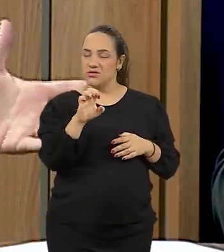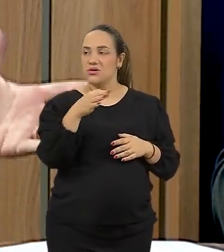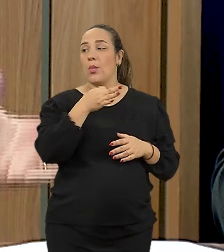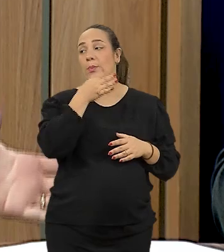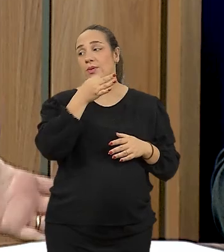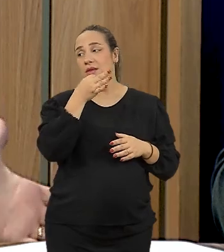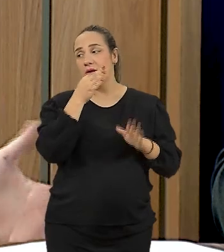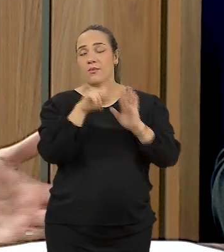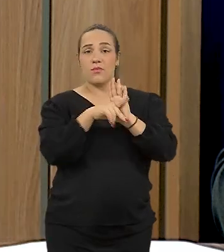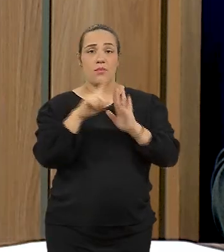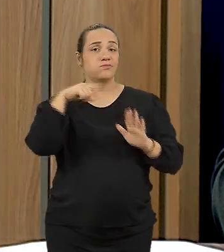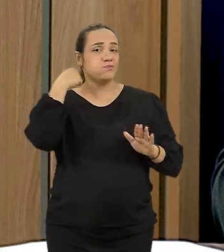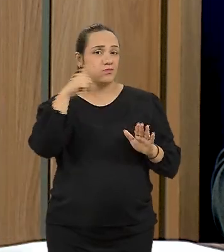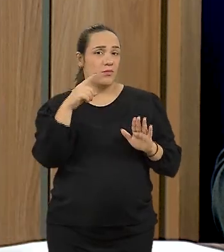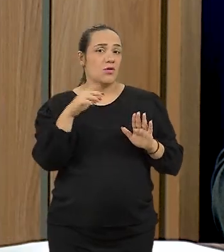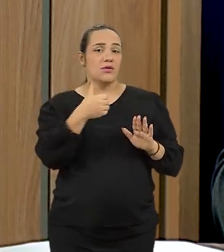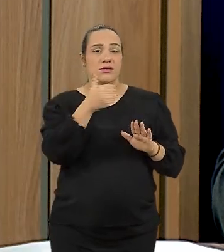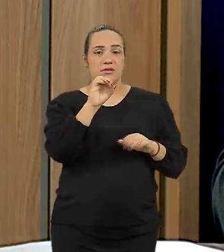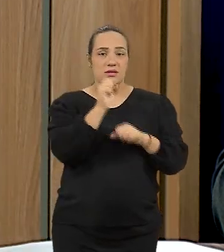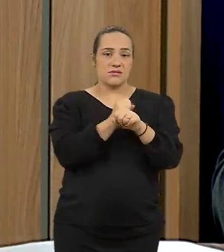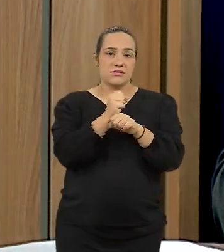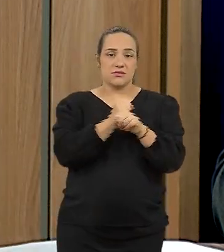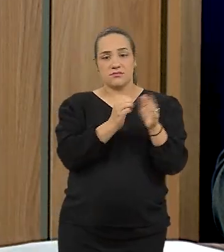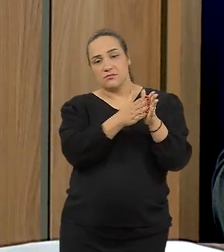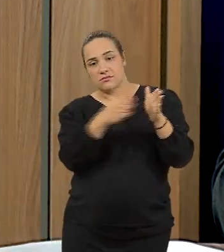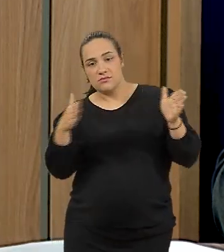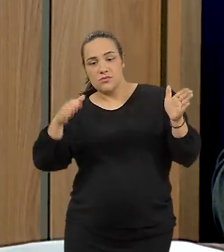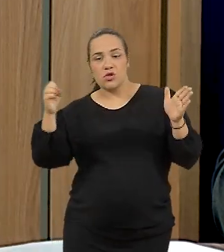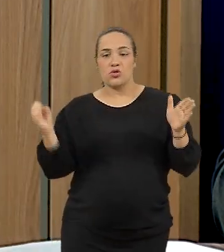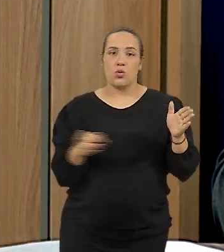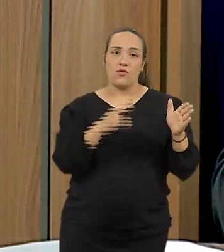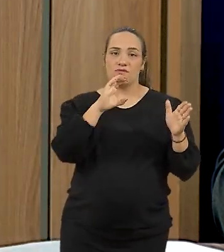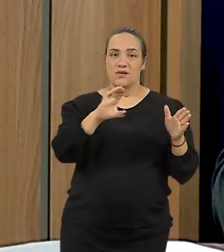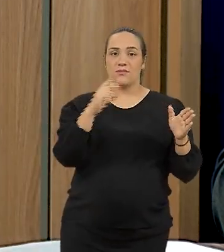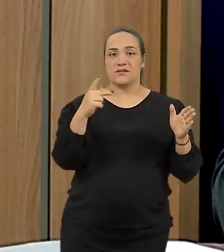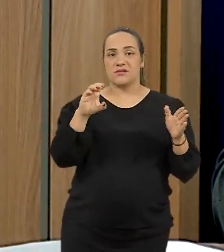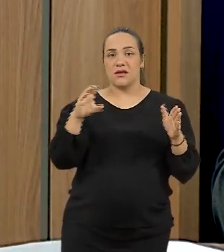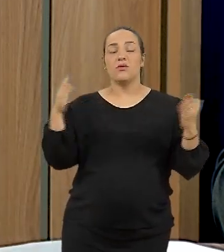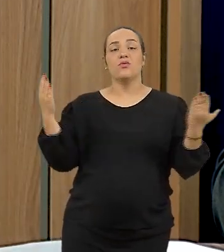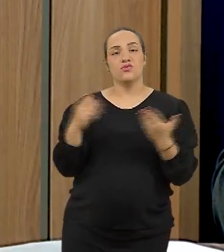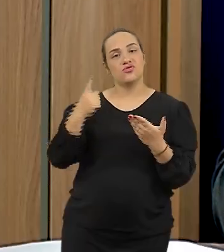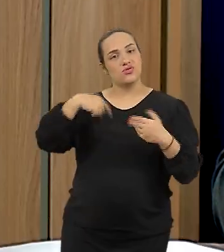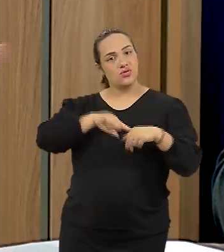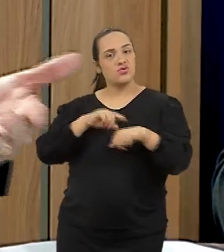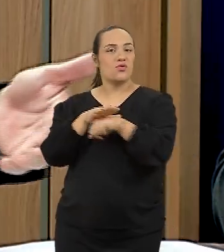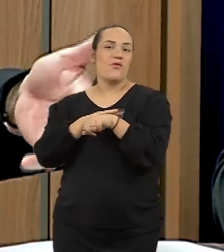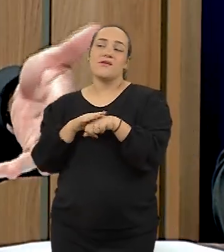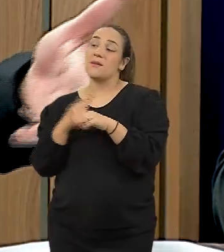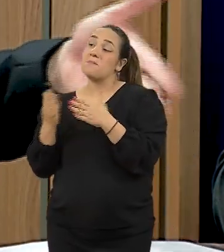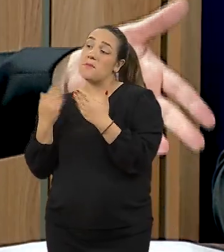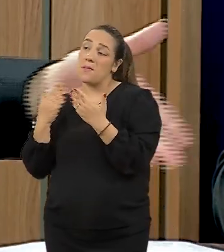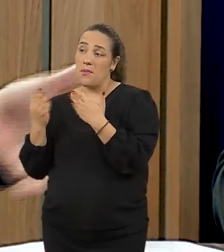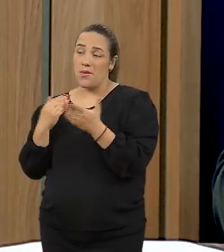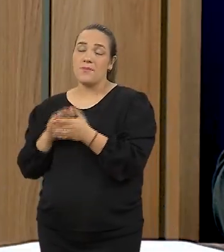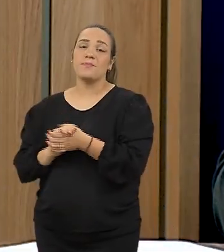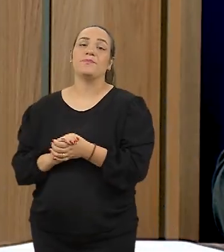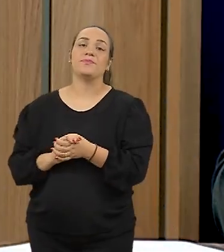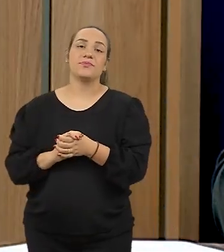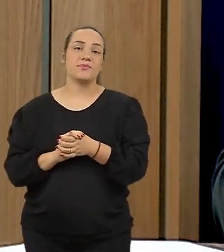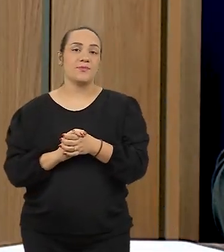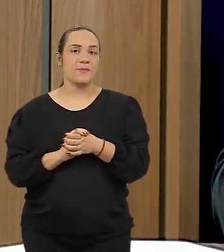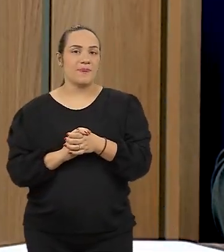visão da advocacia sobre esses 10 anos do novo CPC, e vamos hoje conversar, bater um bate-papo